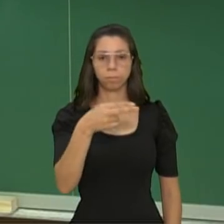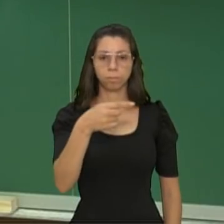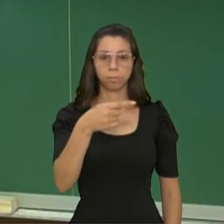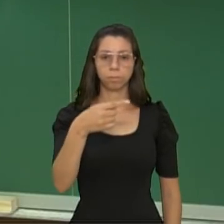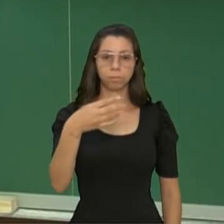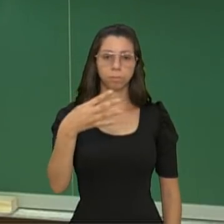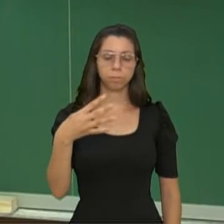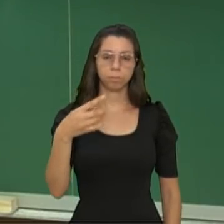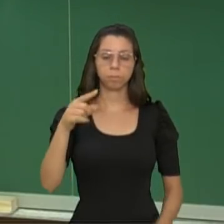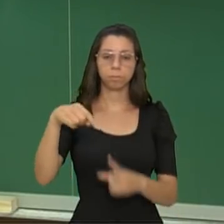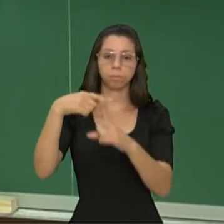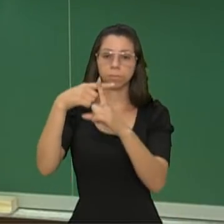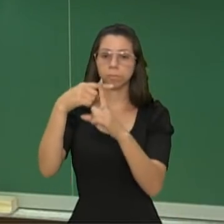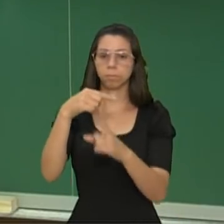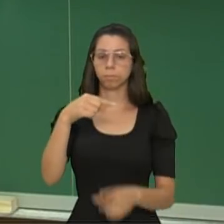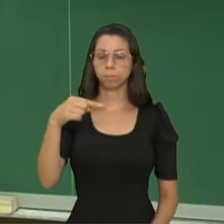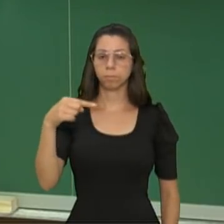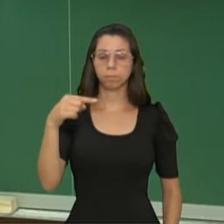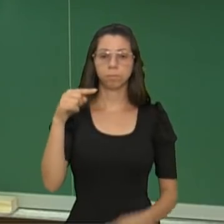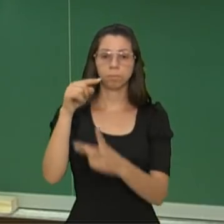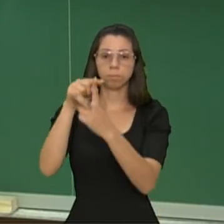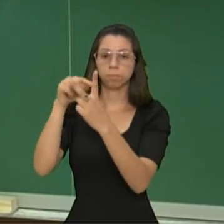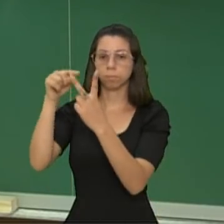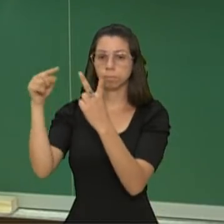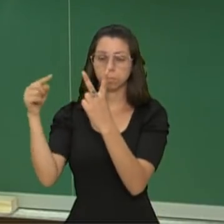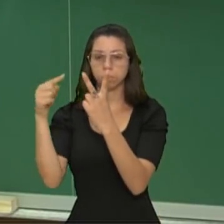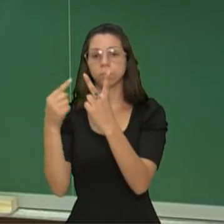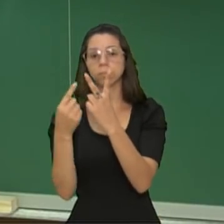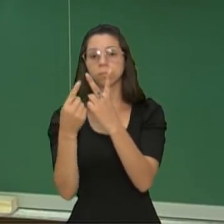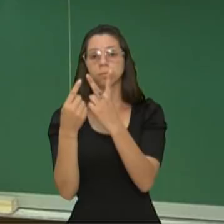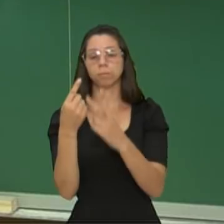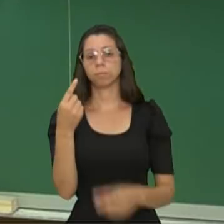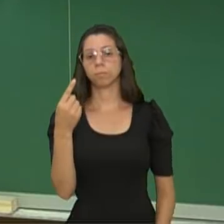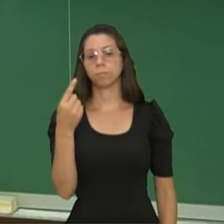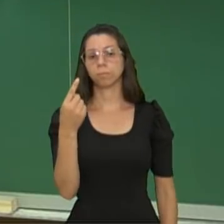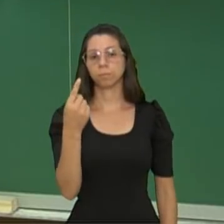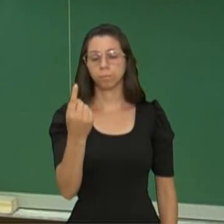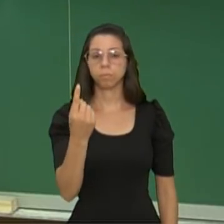4, mais ou menos 12,